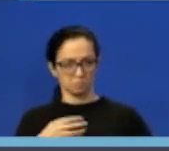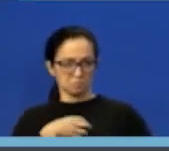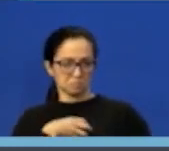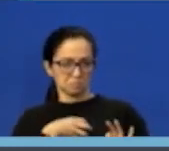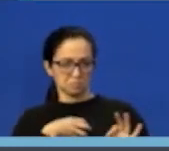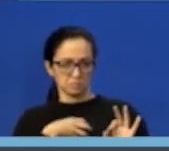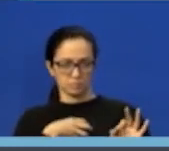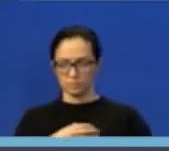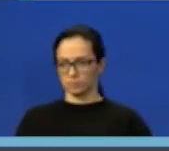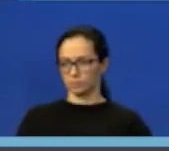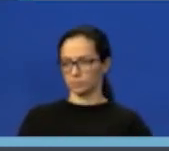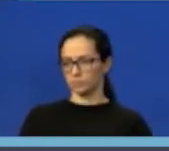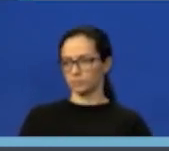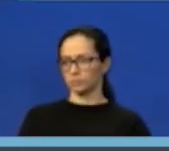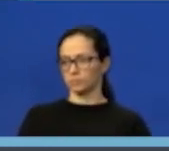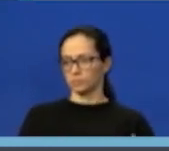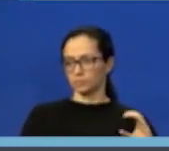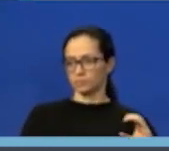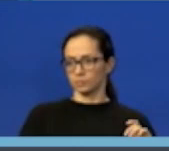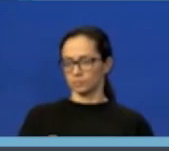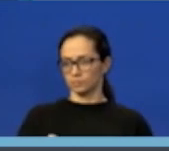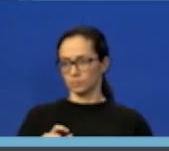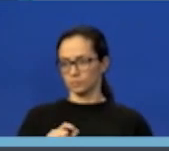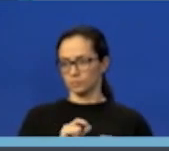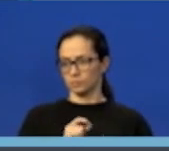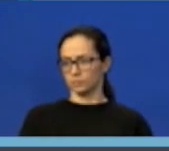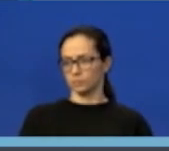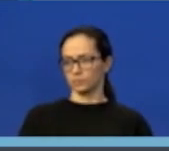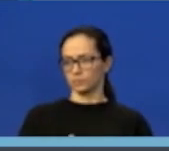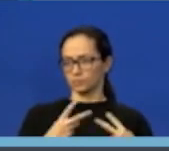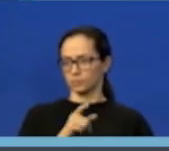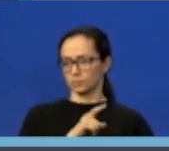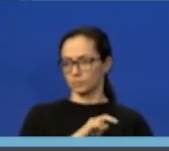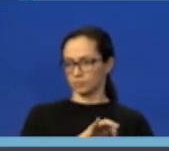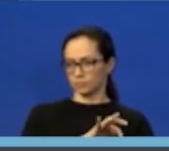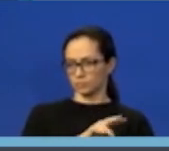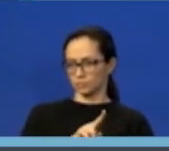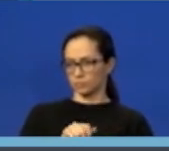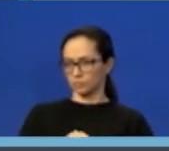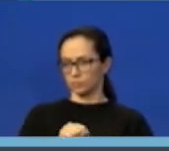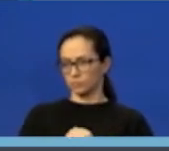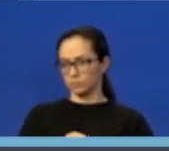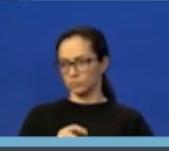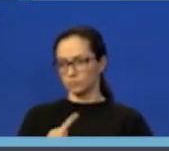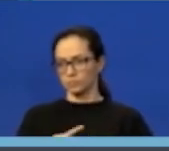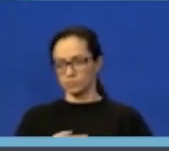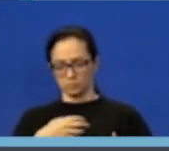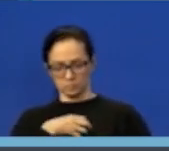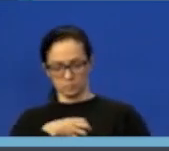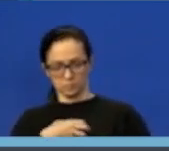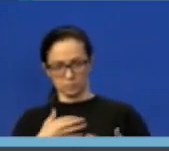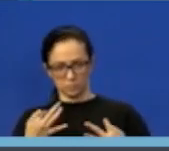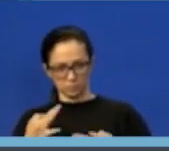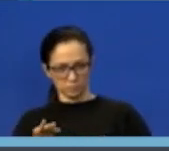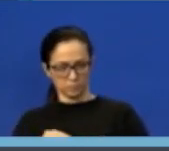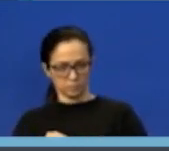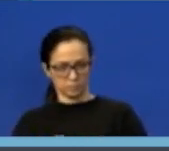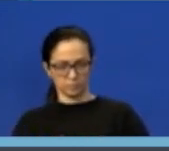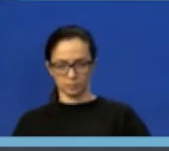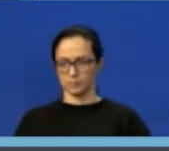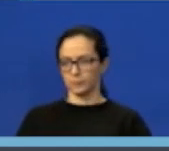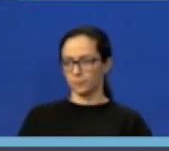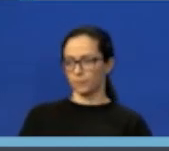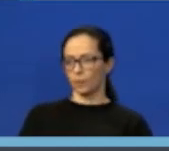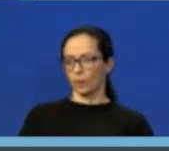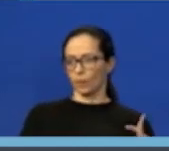vida. Letra C. A bacteriúria assintomática é a infecção do trato urinário com ausência de sintomas.